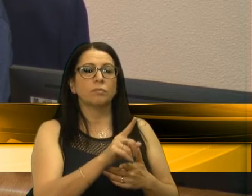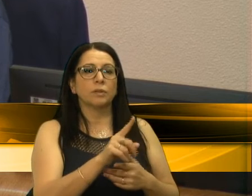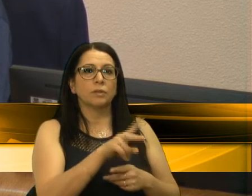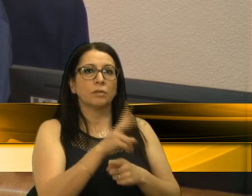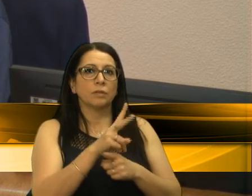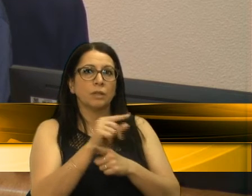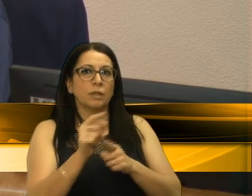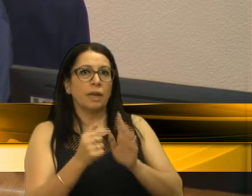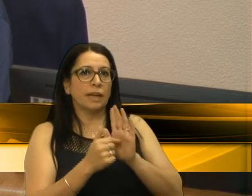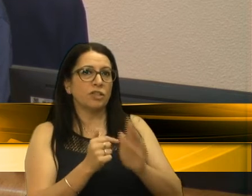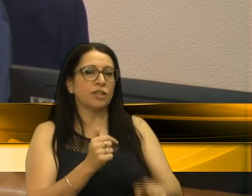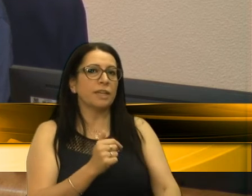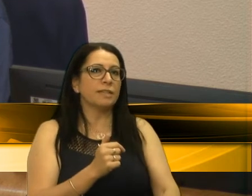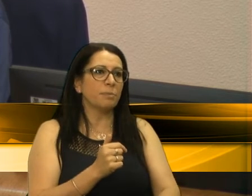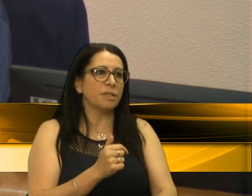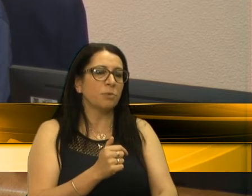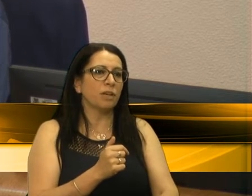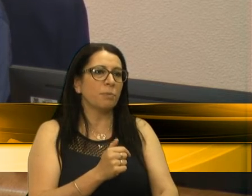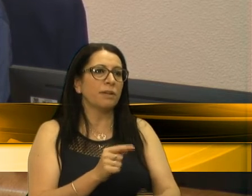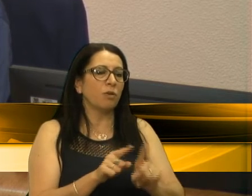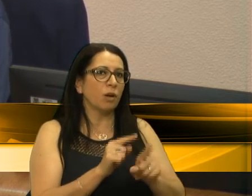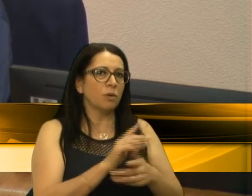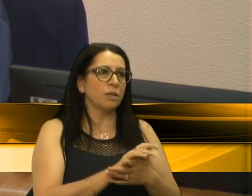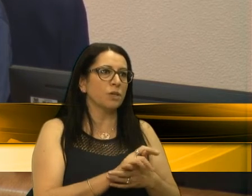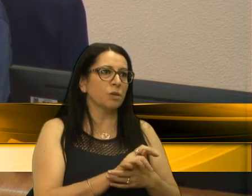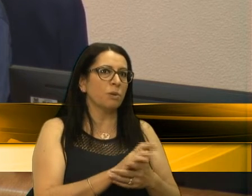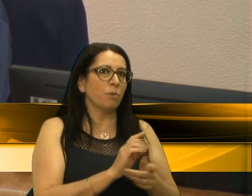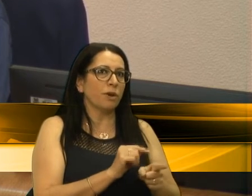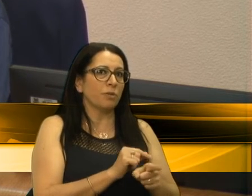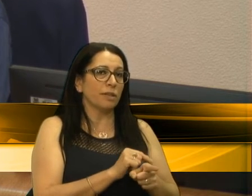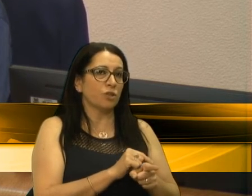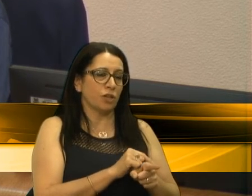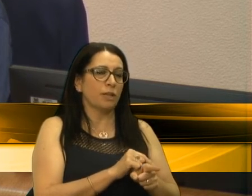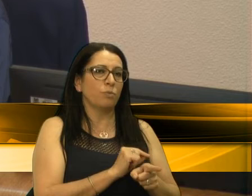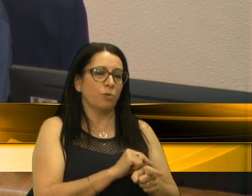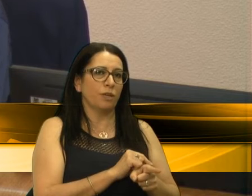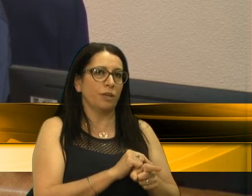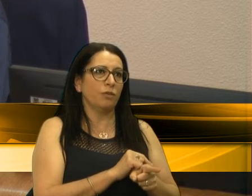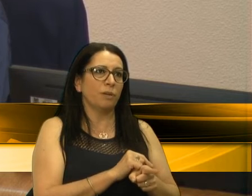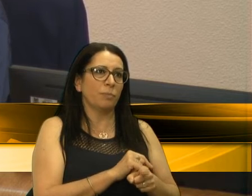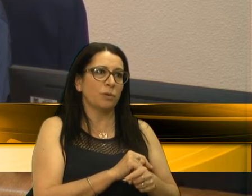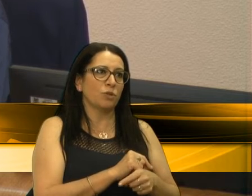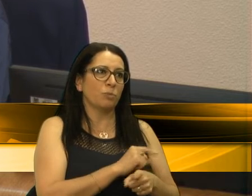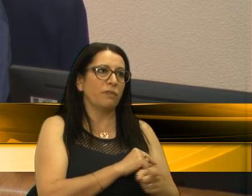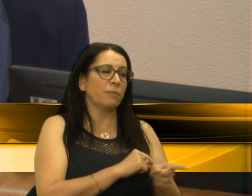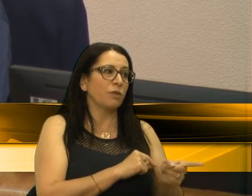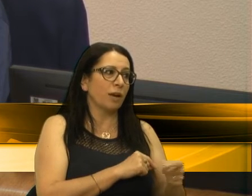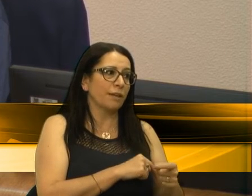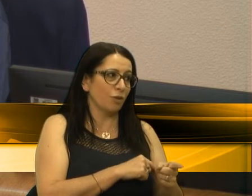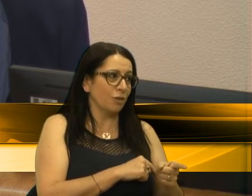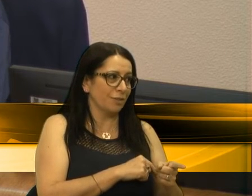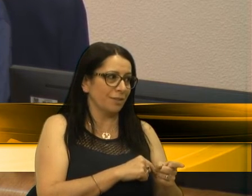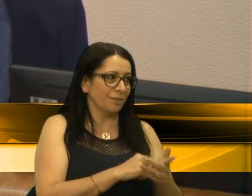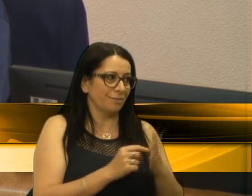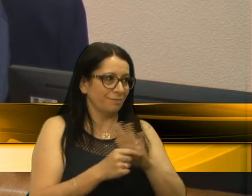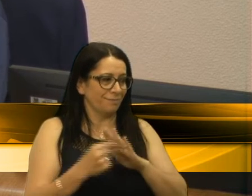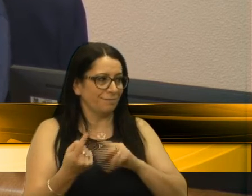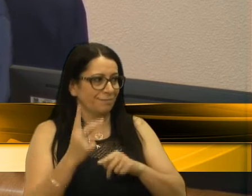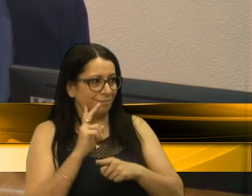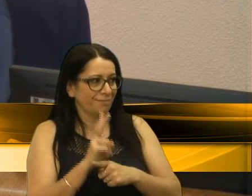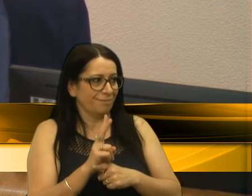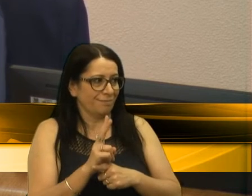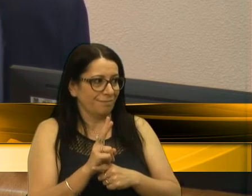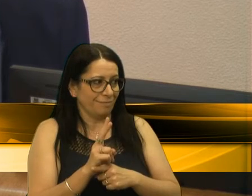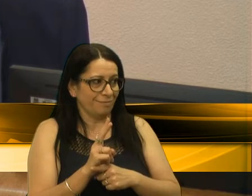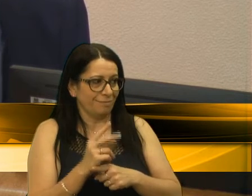para eventos culturais, e essa administração quer muito valorizar esse espaço, torná-lo cada vez mais visível na questão de diversas manifestações. Então, ele contém